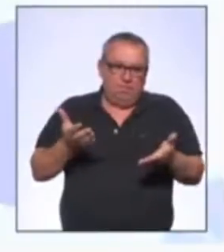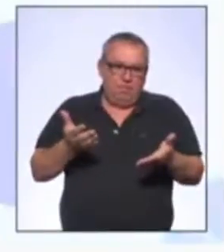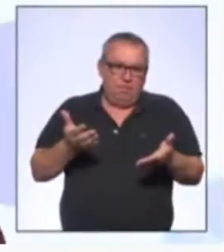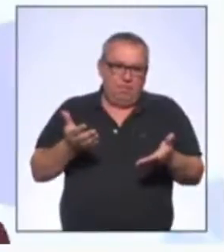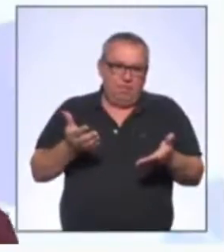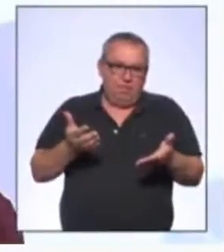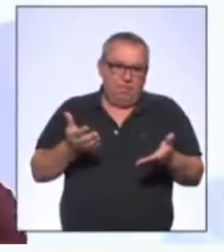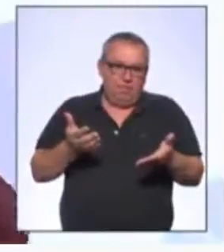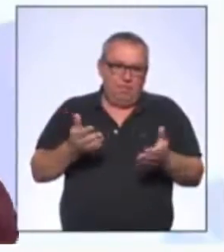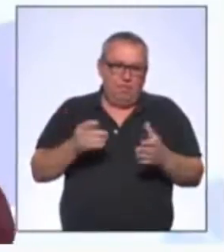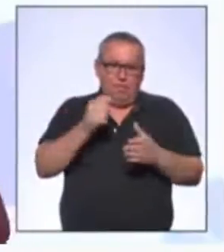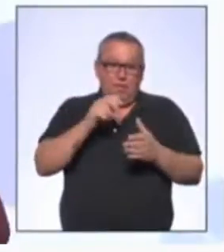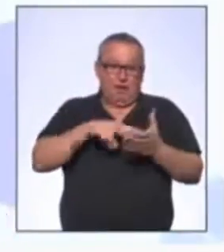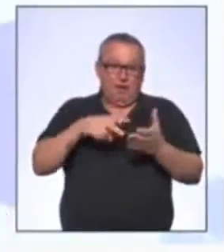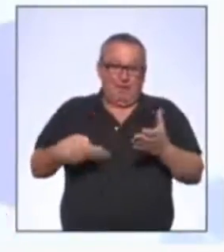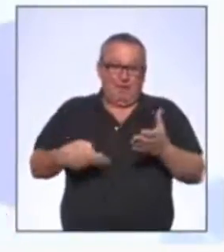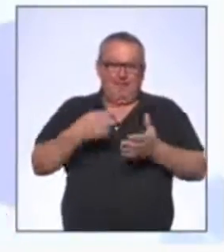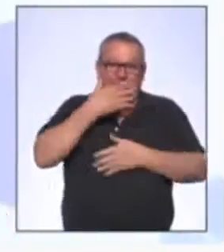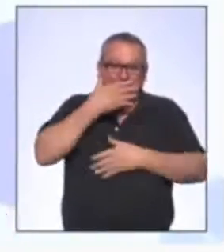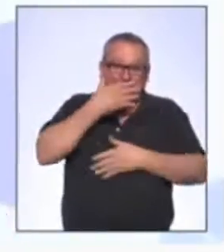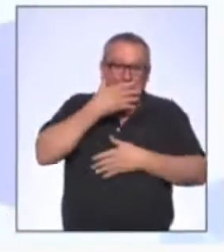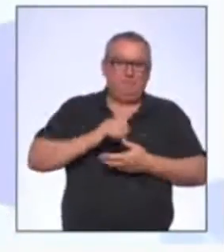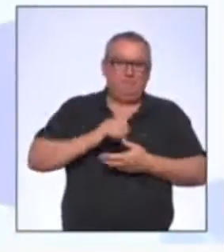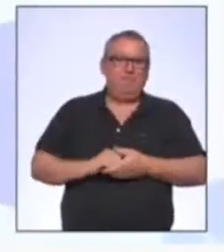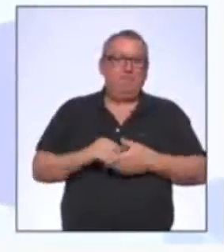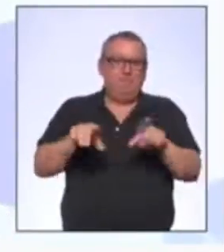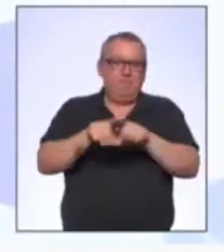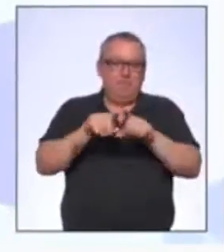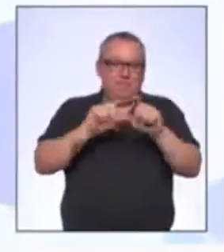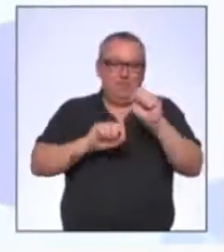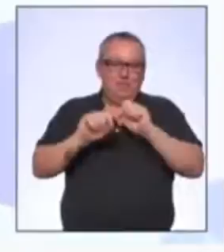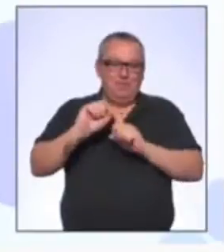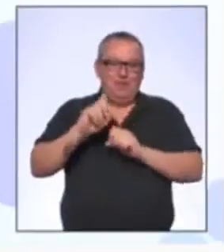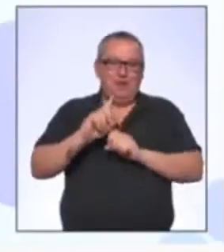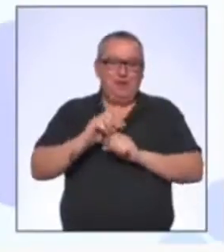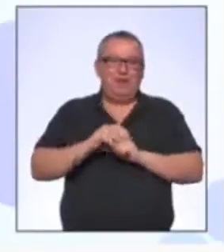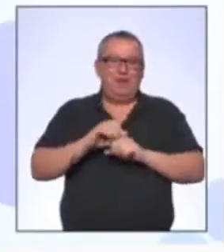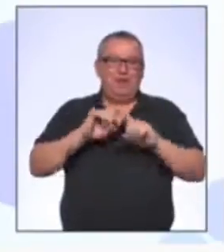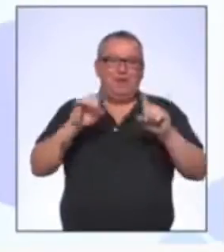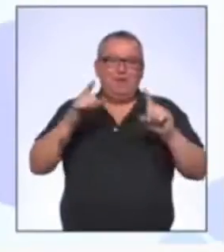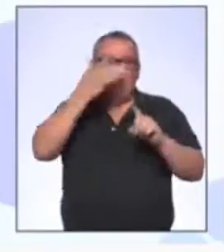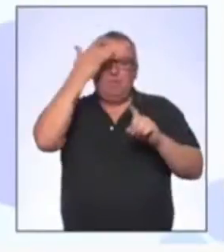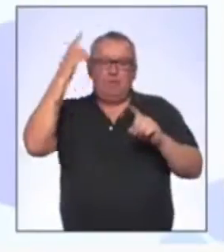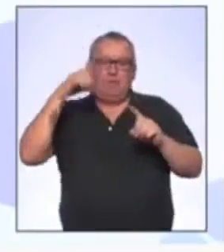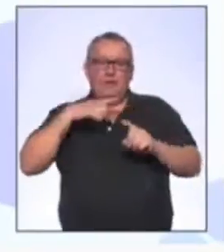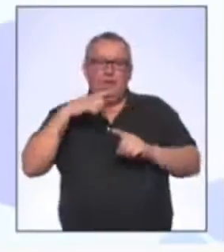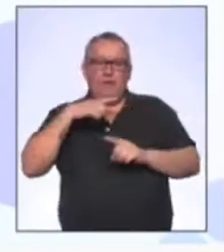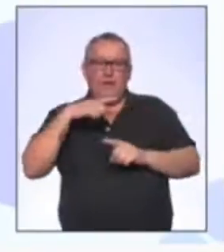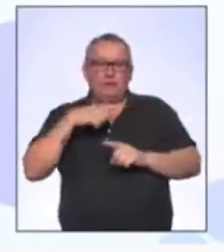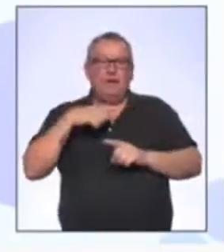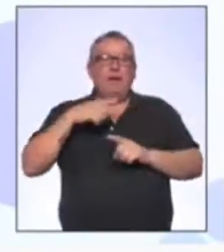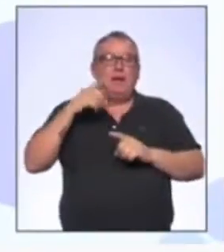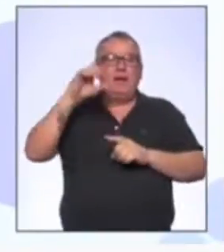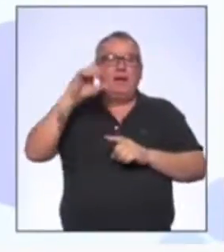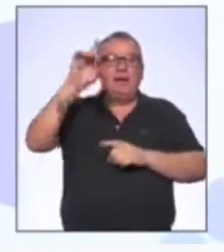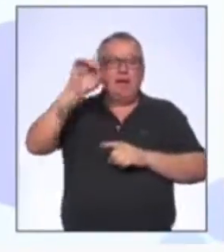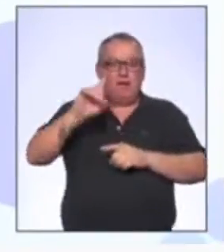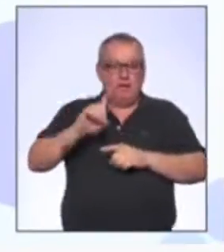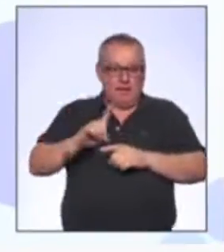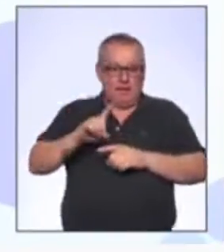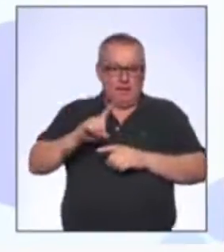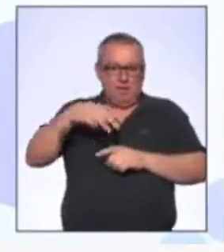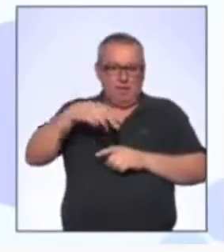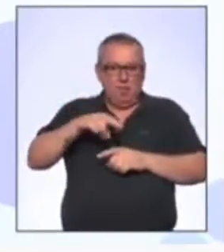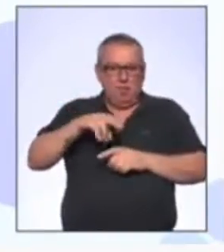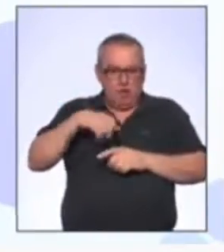e mais quase caí mas não caio as pessoas que têm essas deficiências que o murilo no